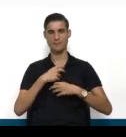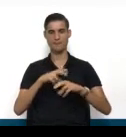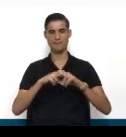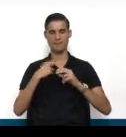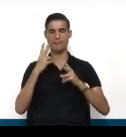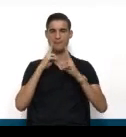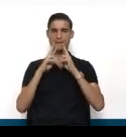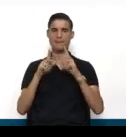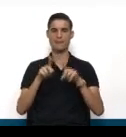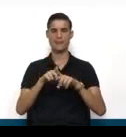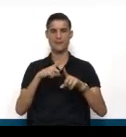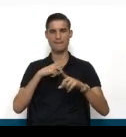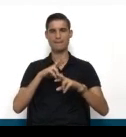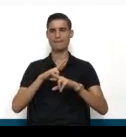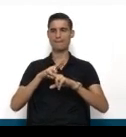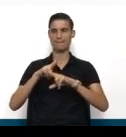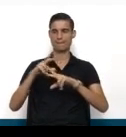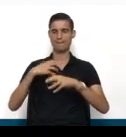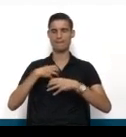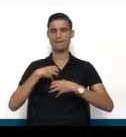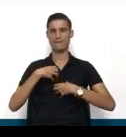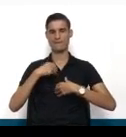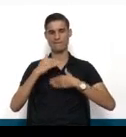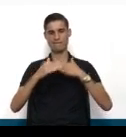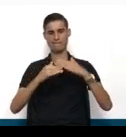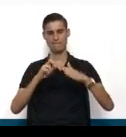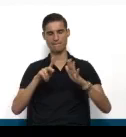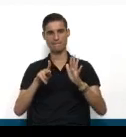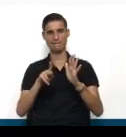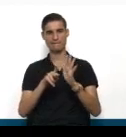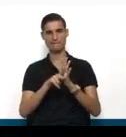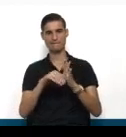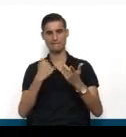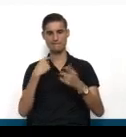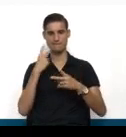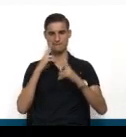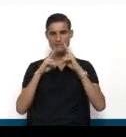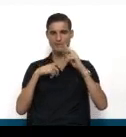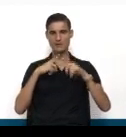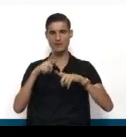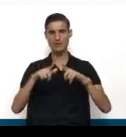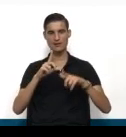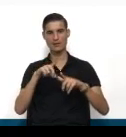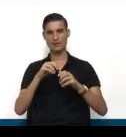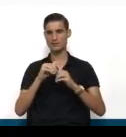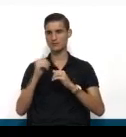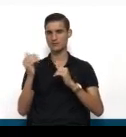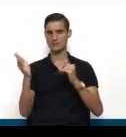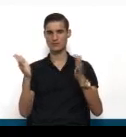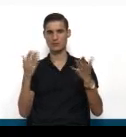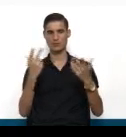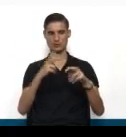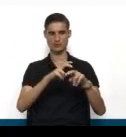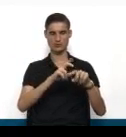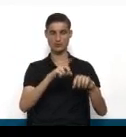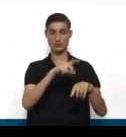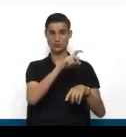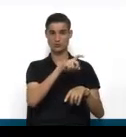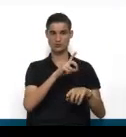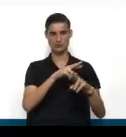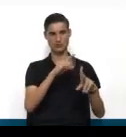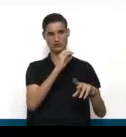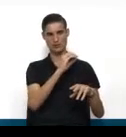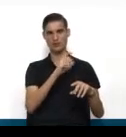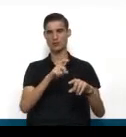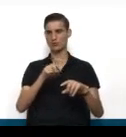aqui nós temos as outras condições, né? Que é a condição quando nós estamos trabalhando com os extremos, quando x é igual a 0